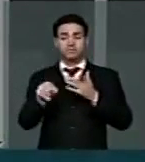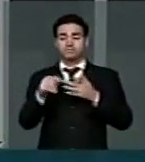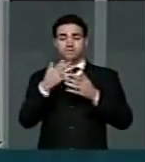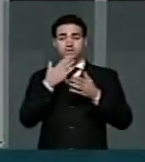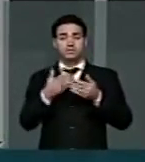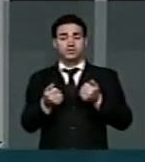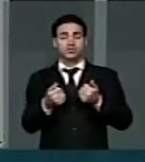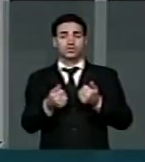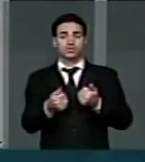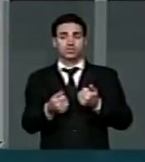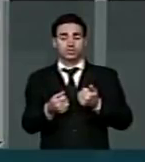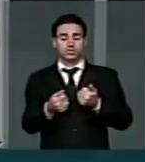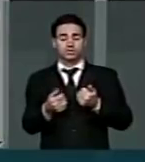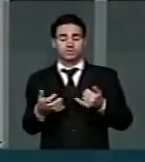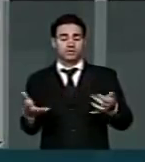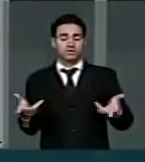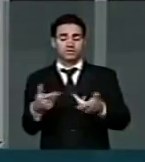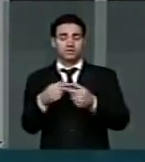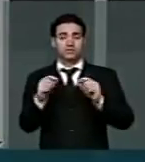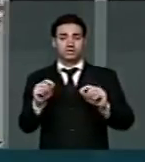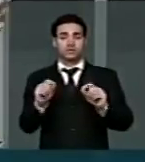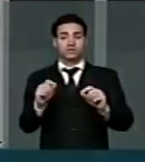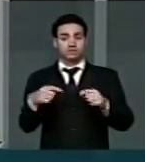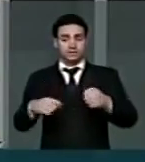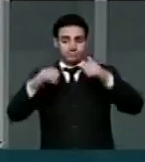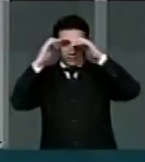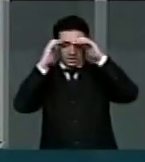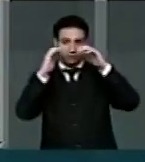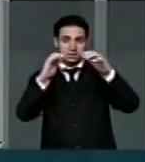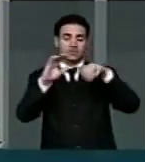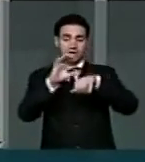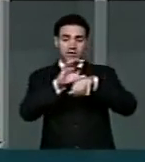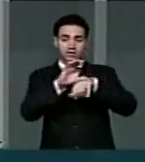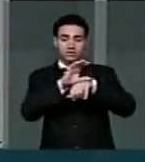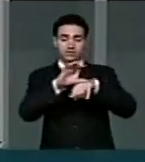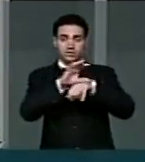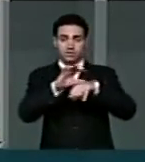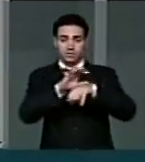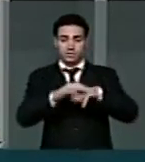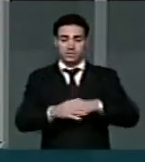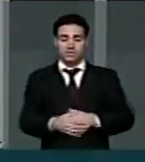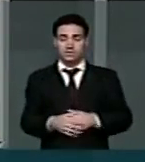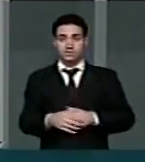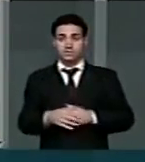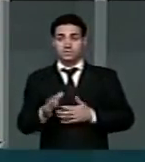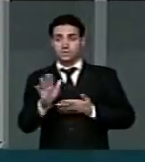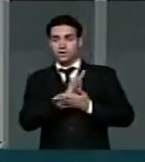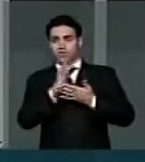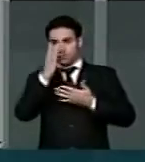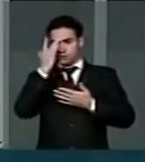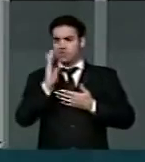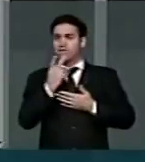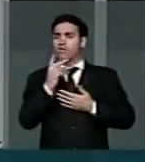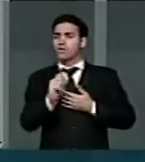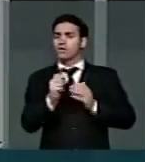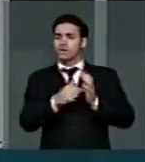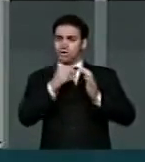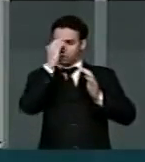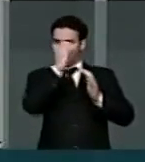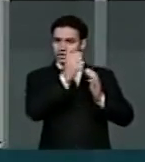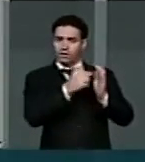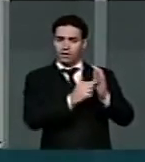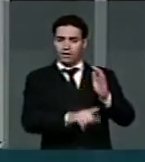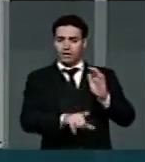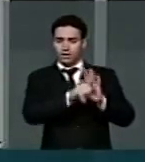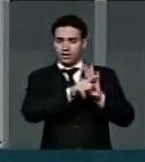clamando maravilhosamente pelo respeito à Constituição. Alguém já disse que cumprir a lei nesse